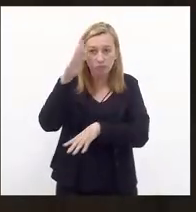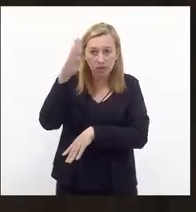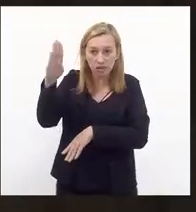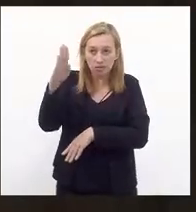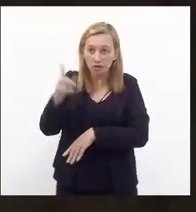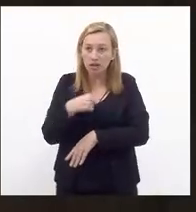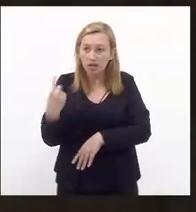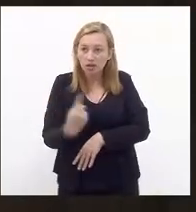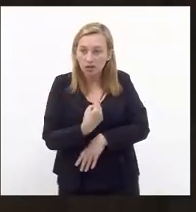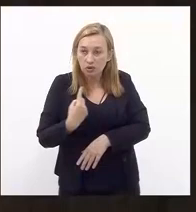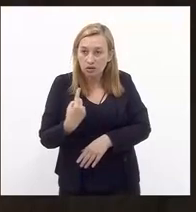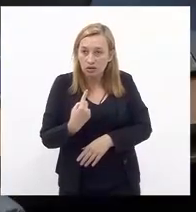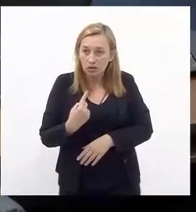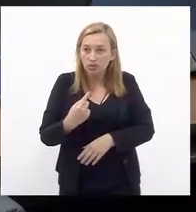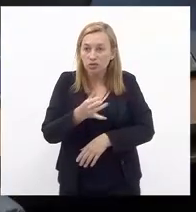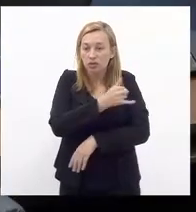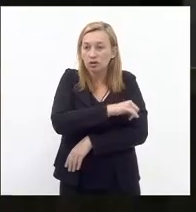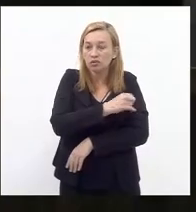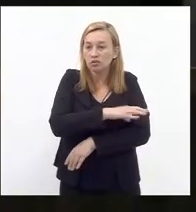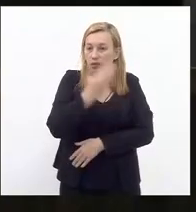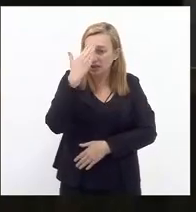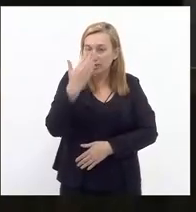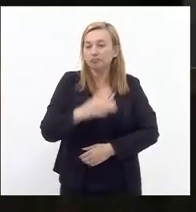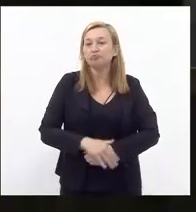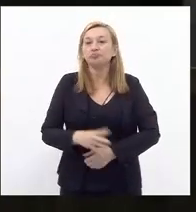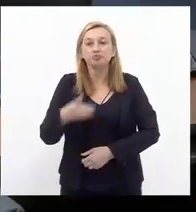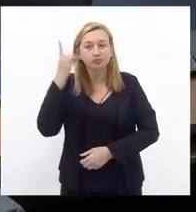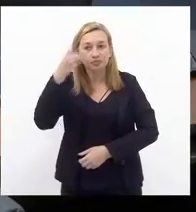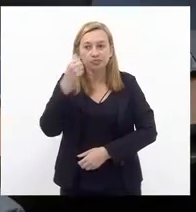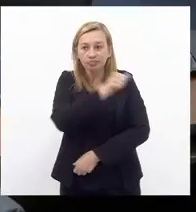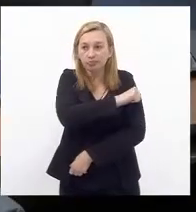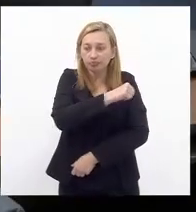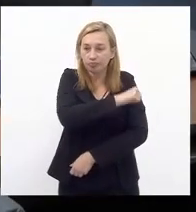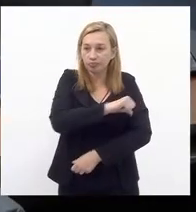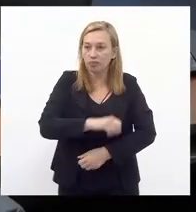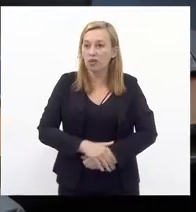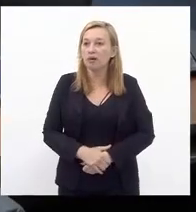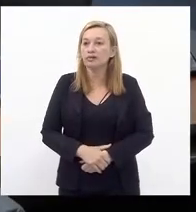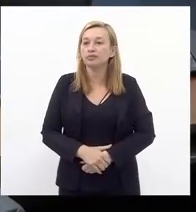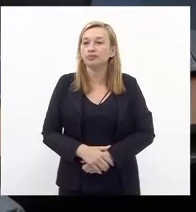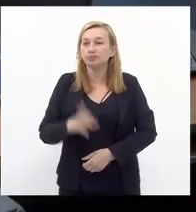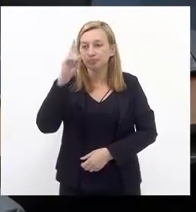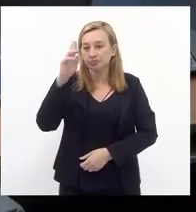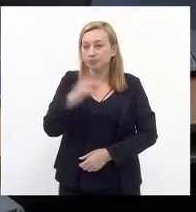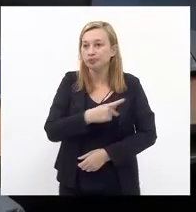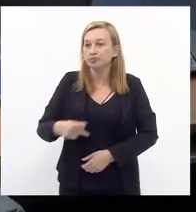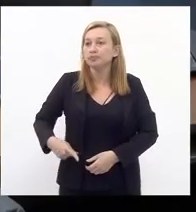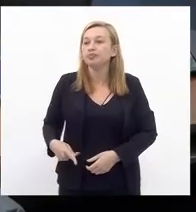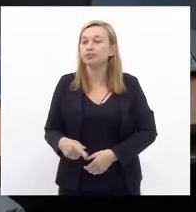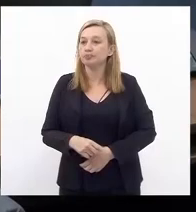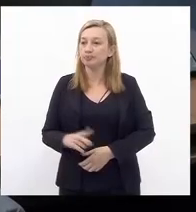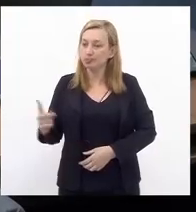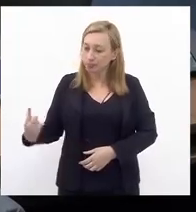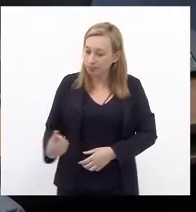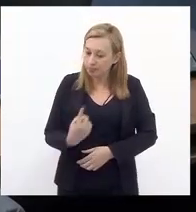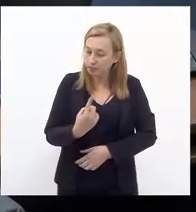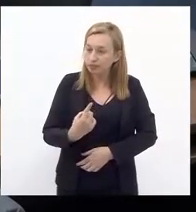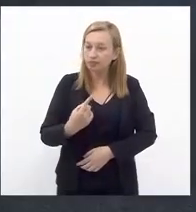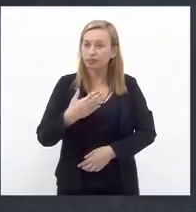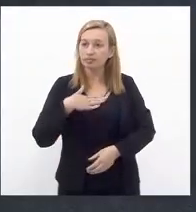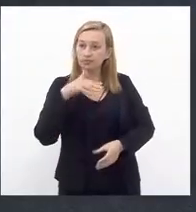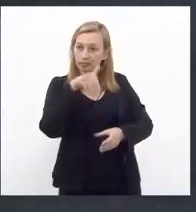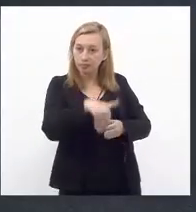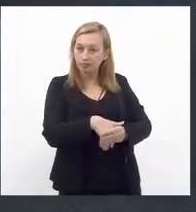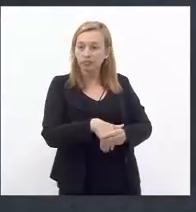fundamentais para nossa retificação Muito obrigado deputada enfermeira Rejane e residences eu vim declarar meu